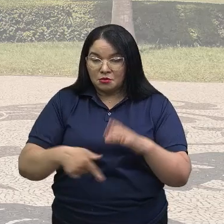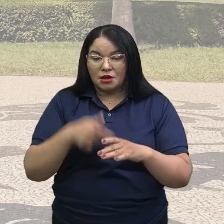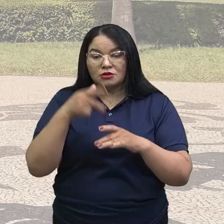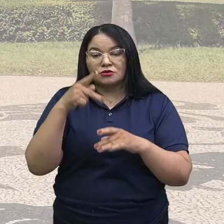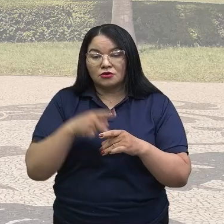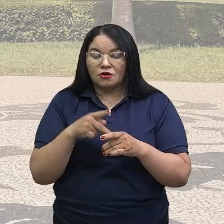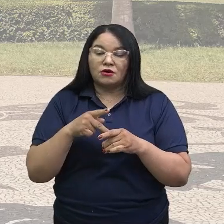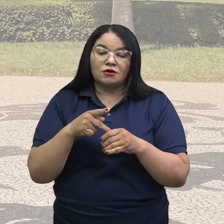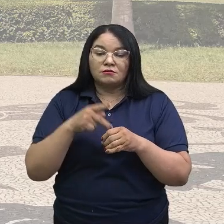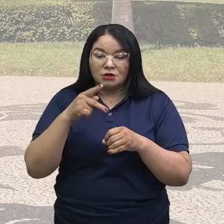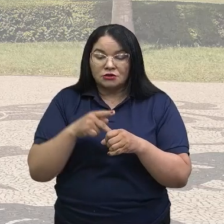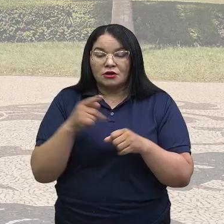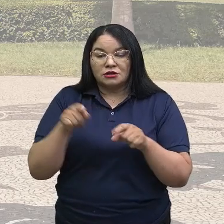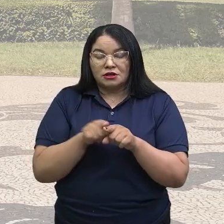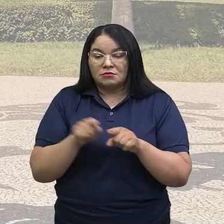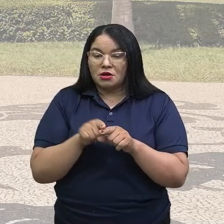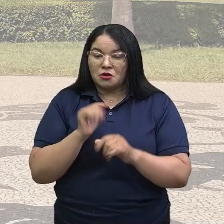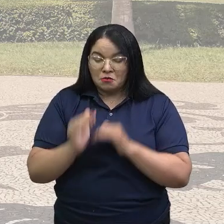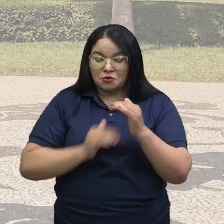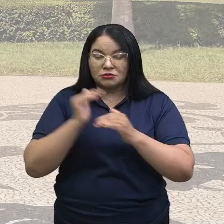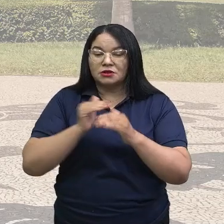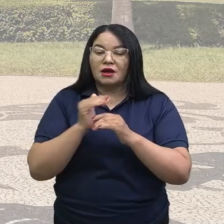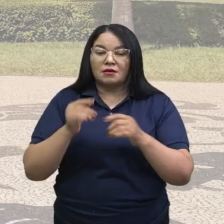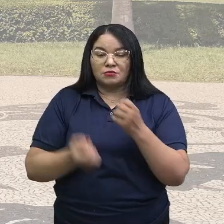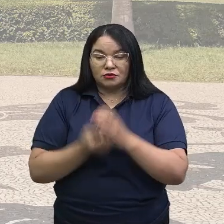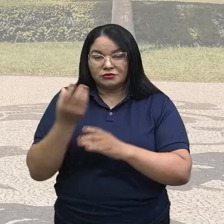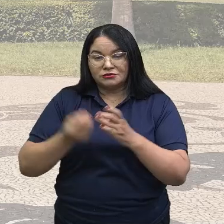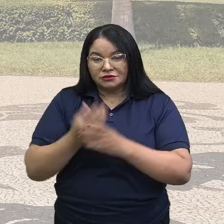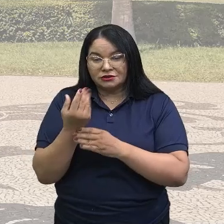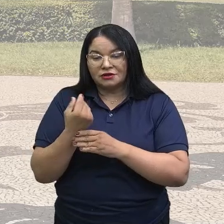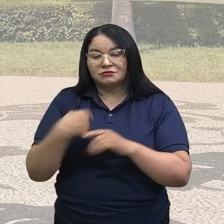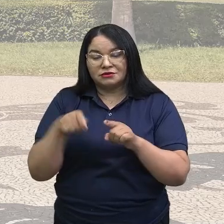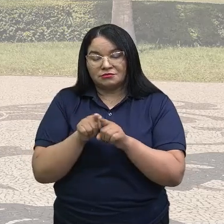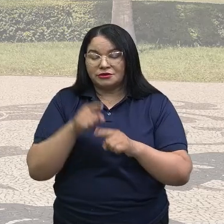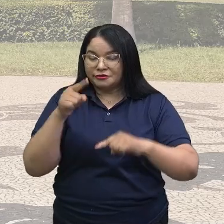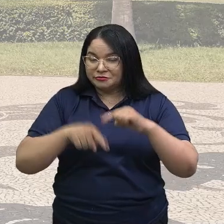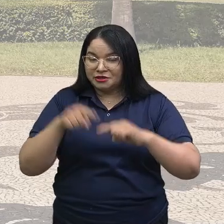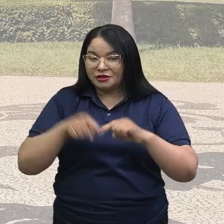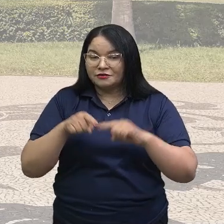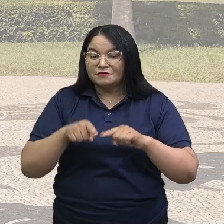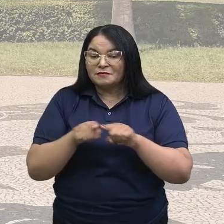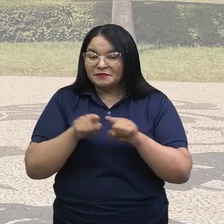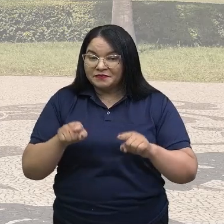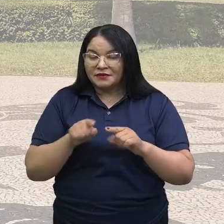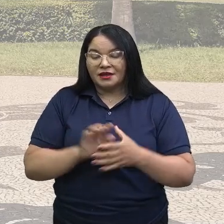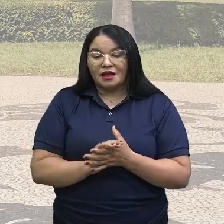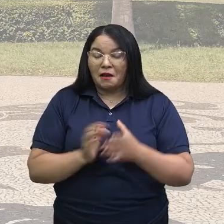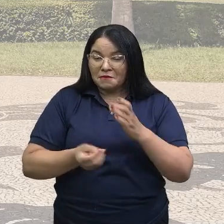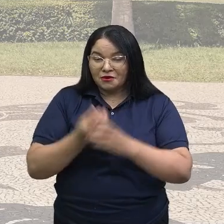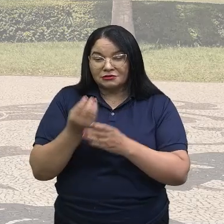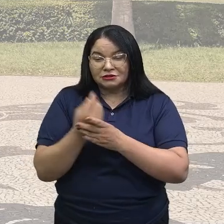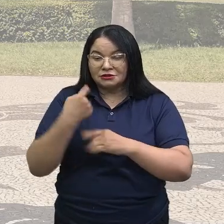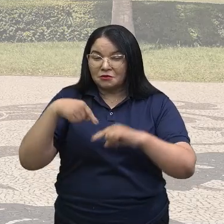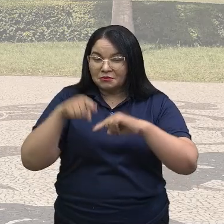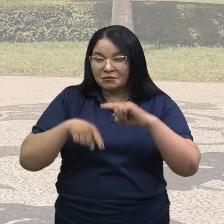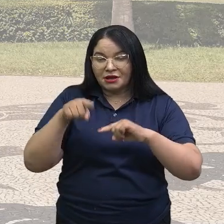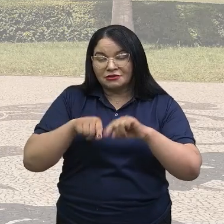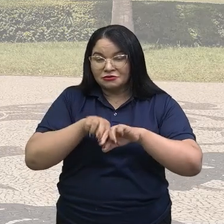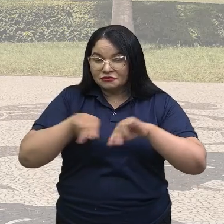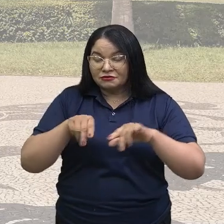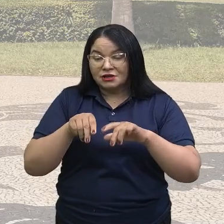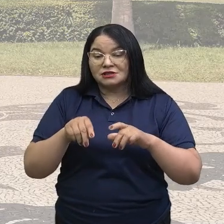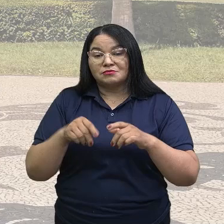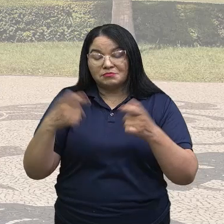muito a alavancar basicamente a produção de mercadoria. E uma vez que se produz muita mercadoria, é